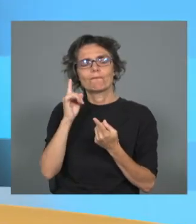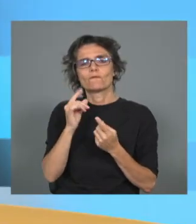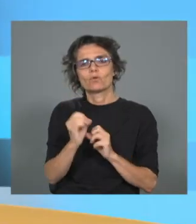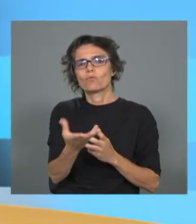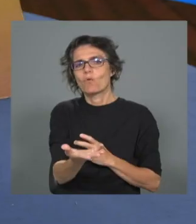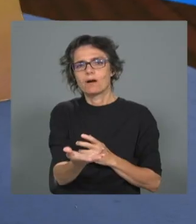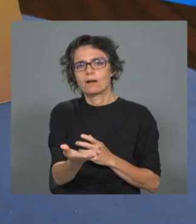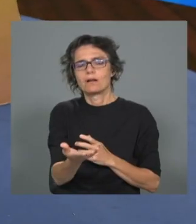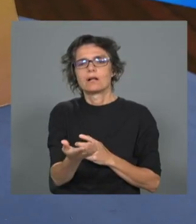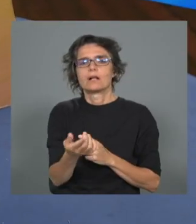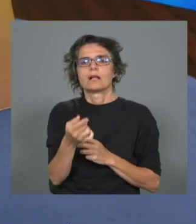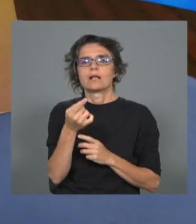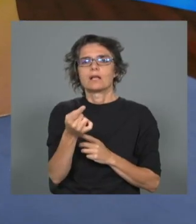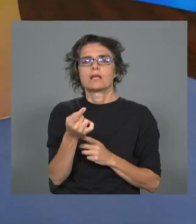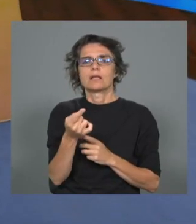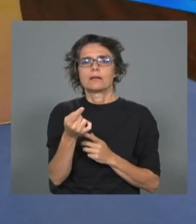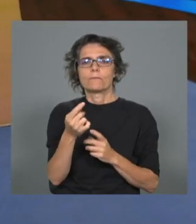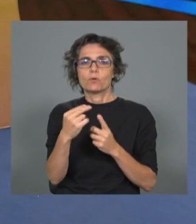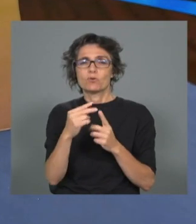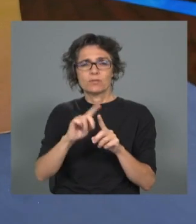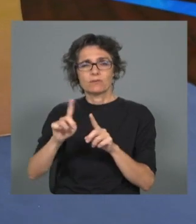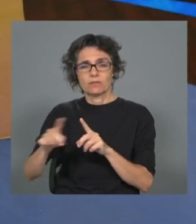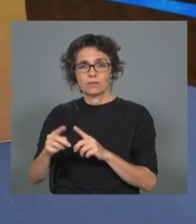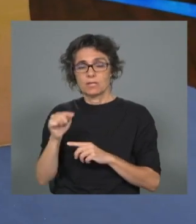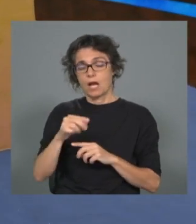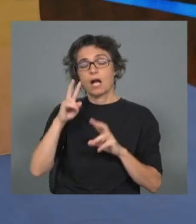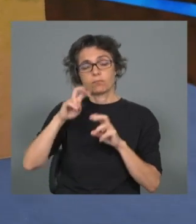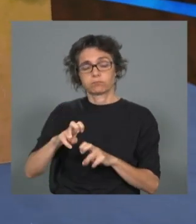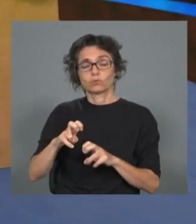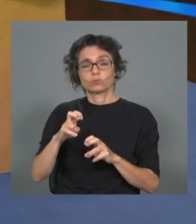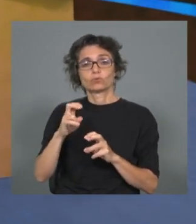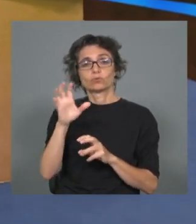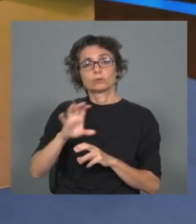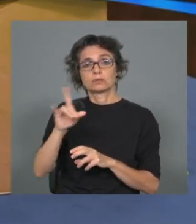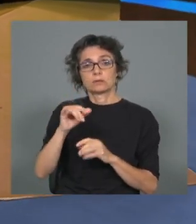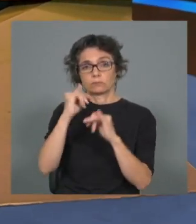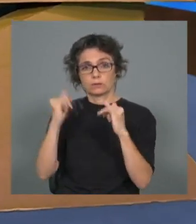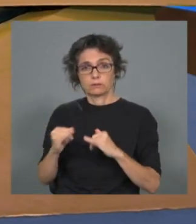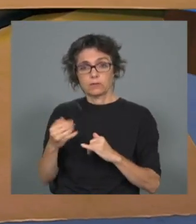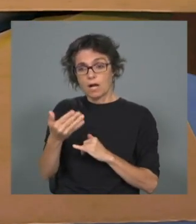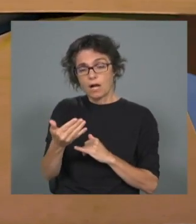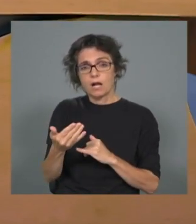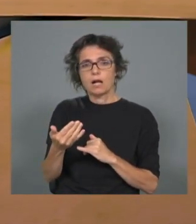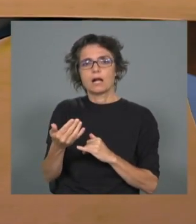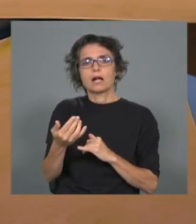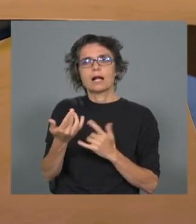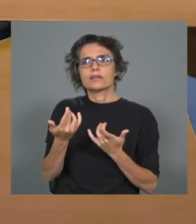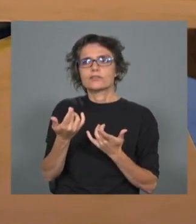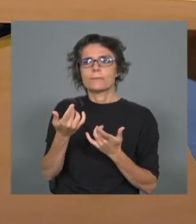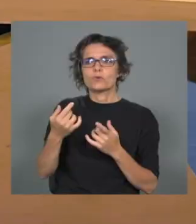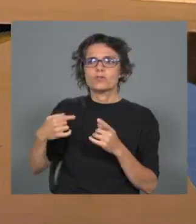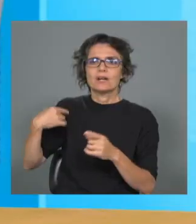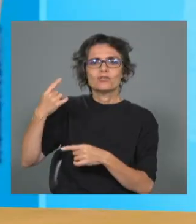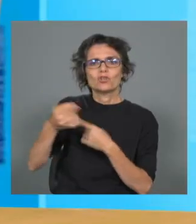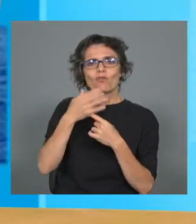pontos que trago aqui, que vêm identificados em estudos nacionais e internacionais. De facto, este entendimento de que a geração mais velha